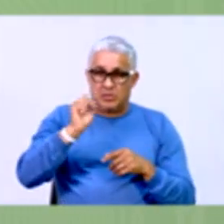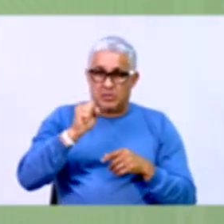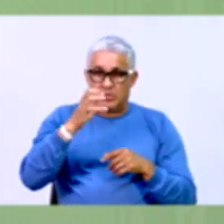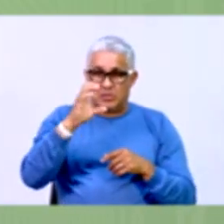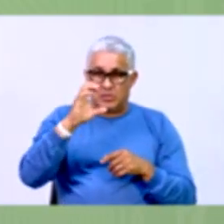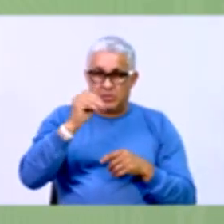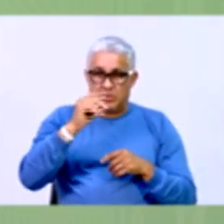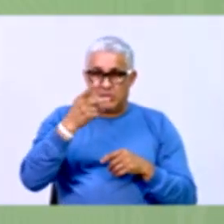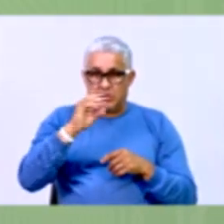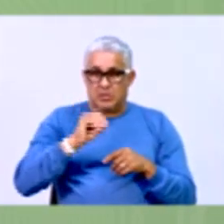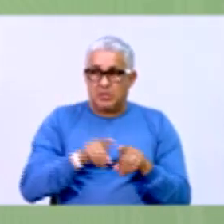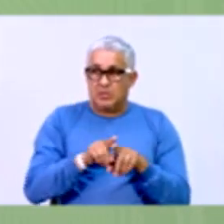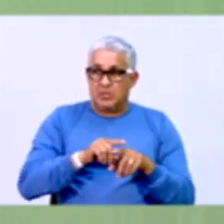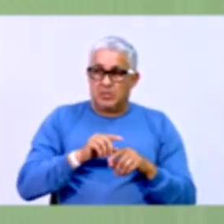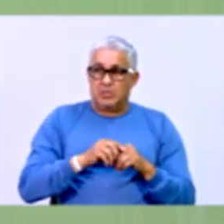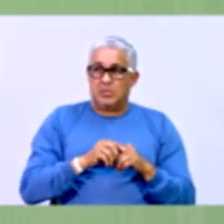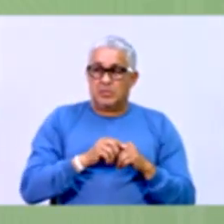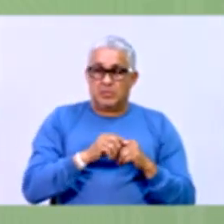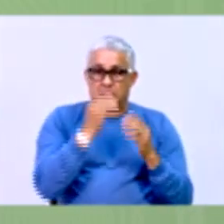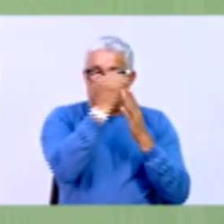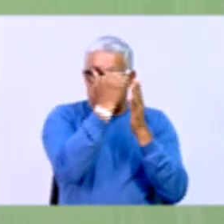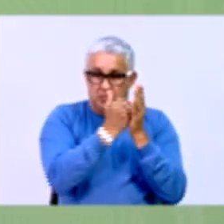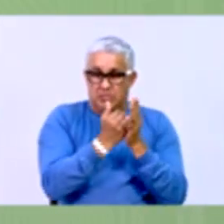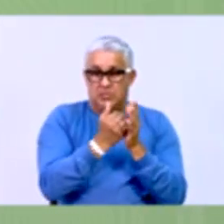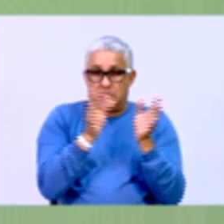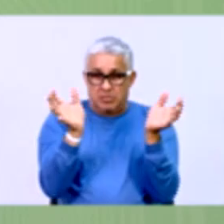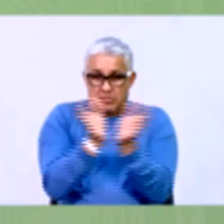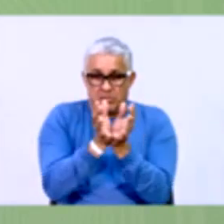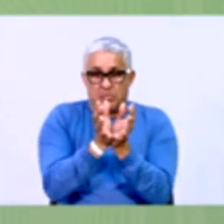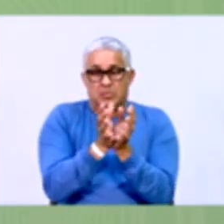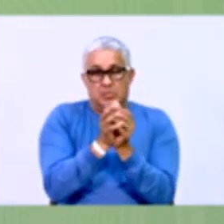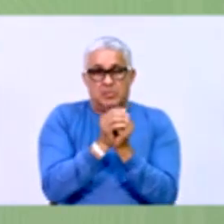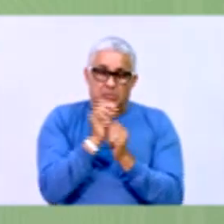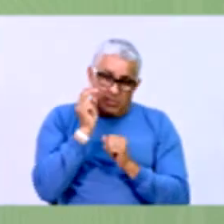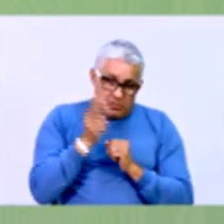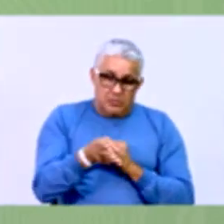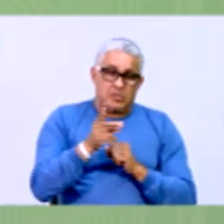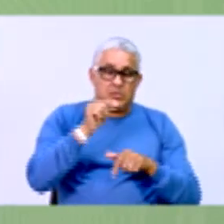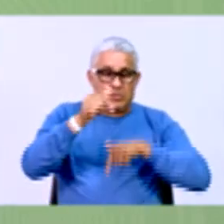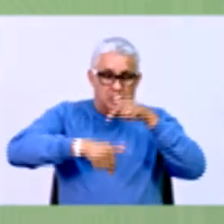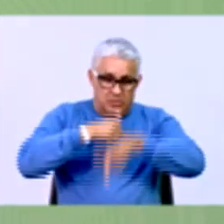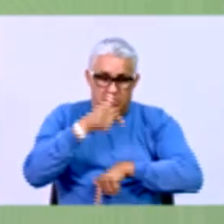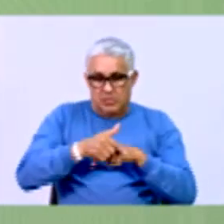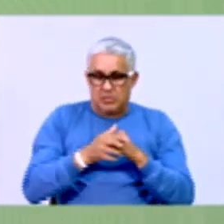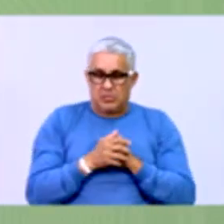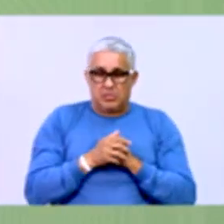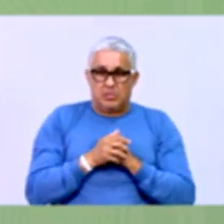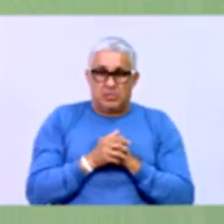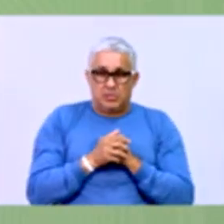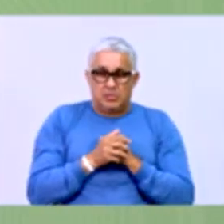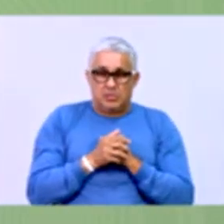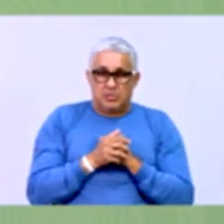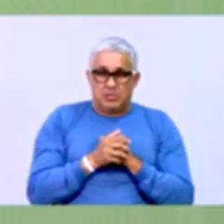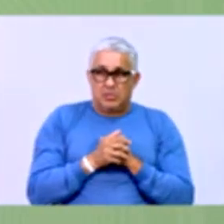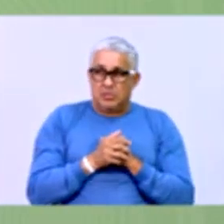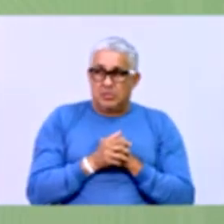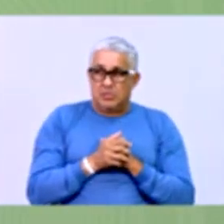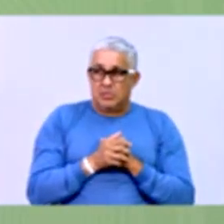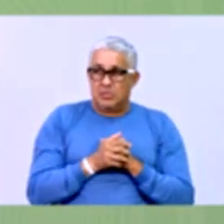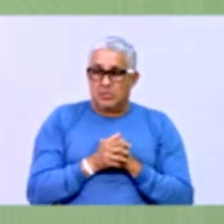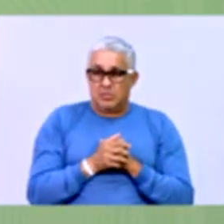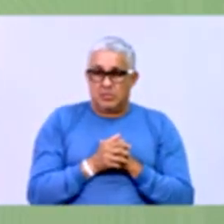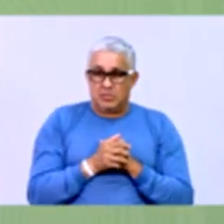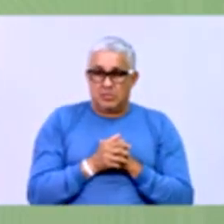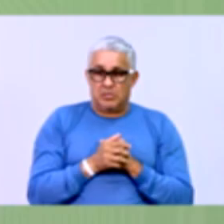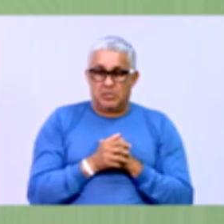objetivo. A programação da equipe, né? Então, sempre vai se trabalhar em cima daquela carta lá que a gente falou, da